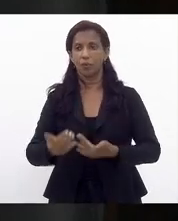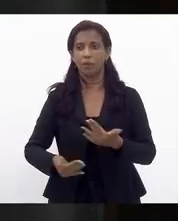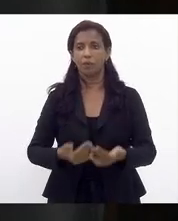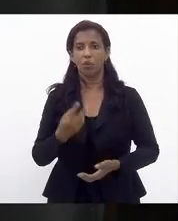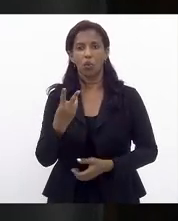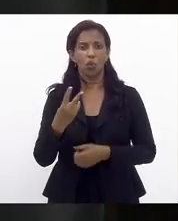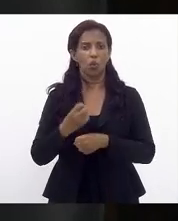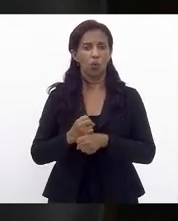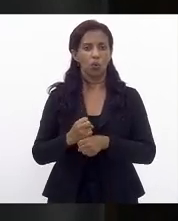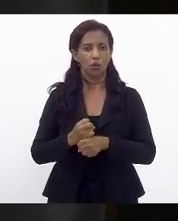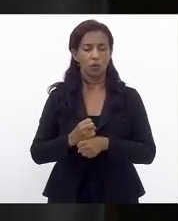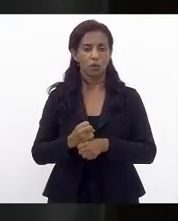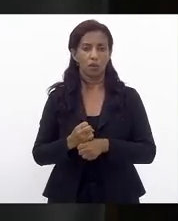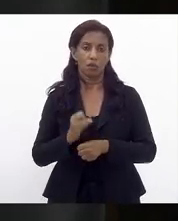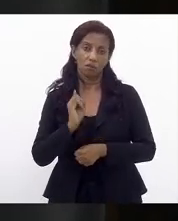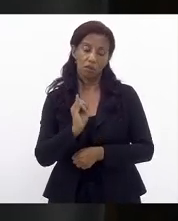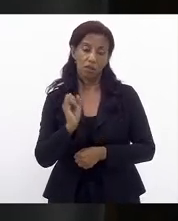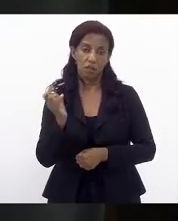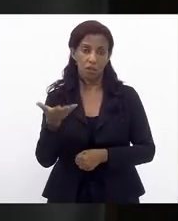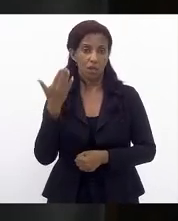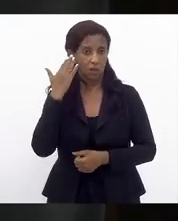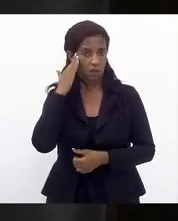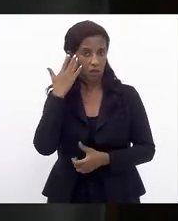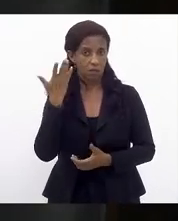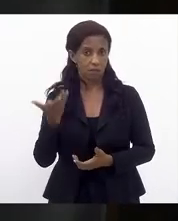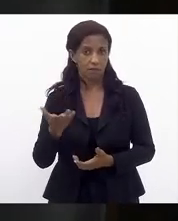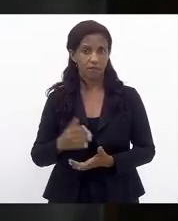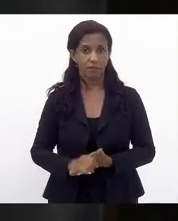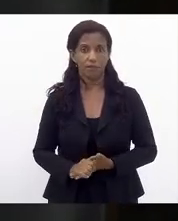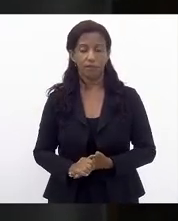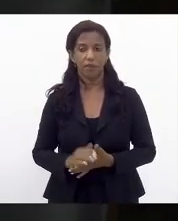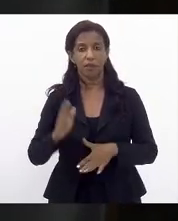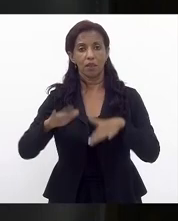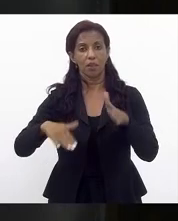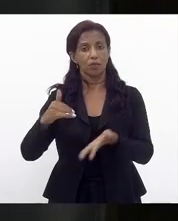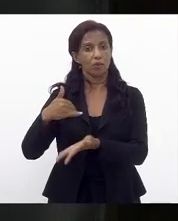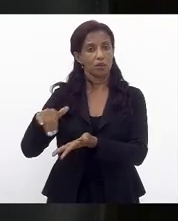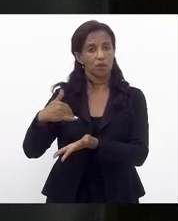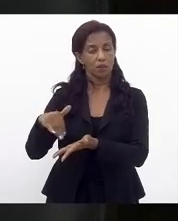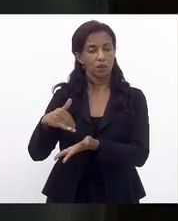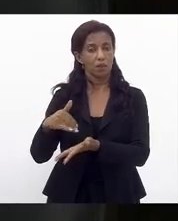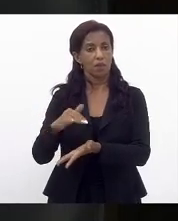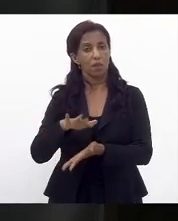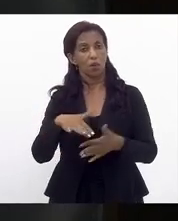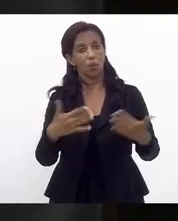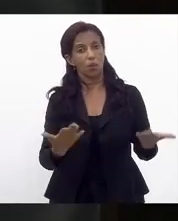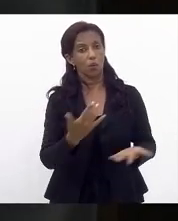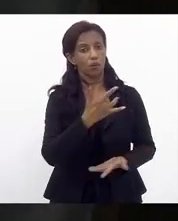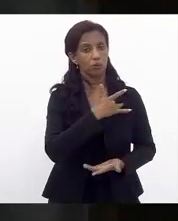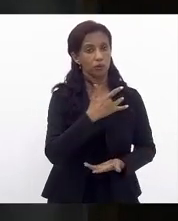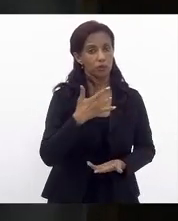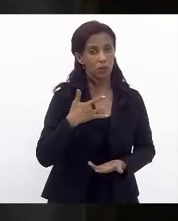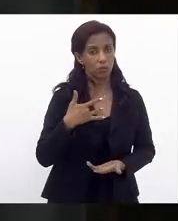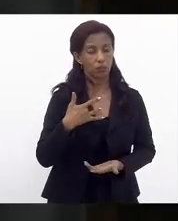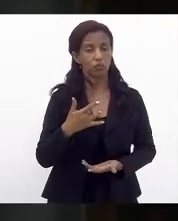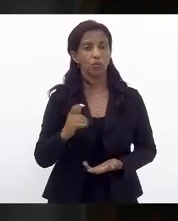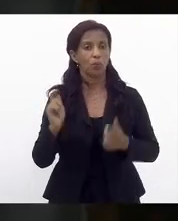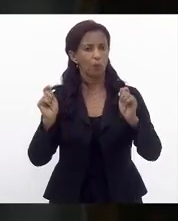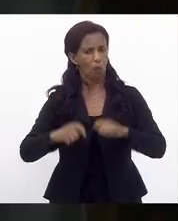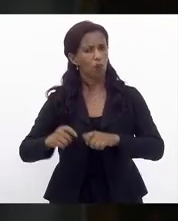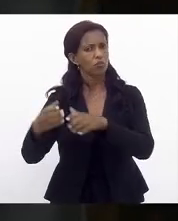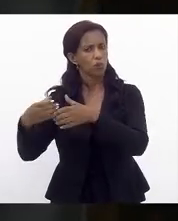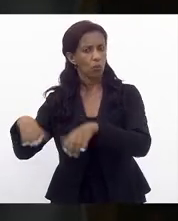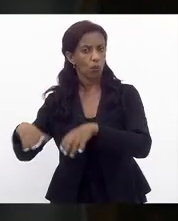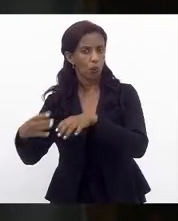dois anos se assim entender tanto a secretaria de educação conto de saúde que nós podemos realizar